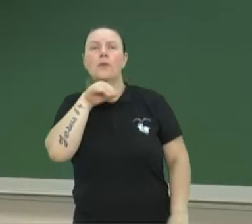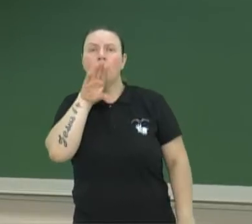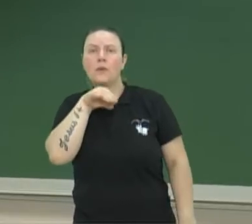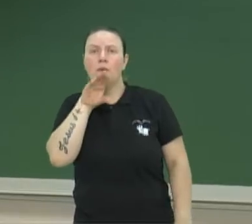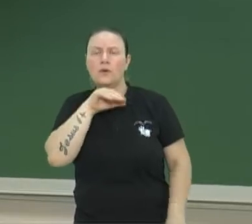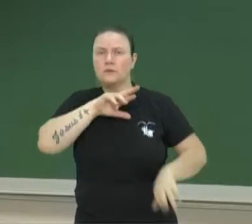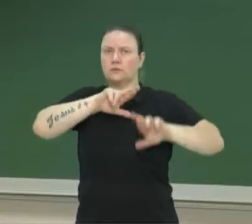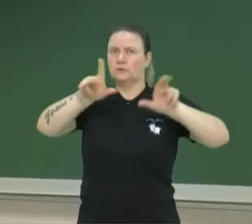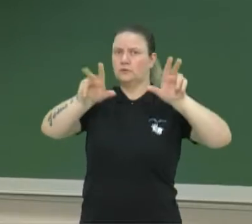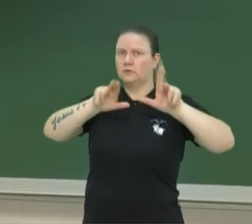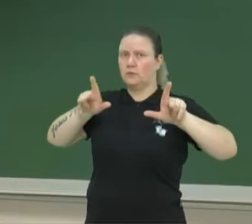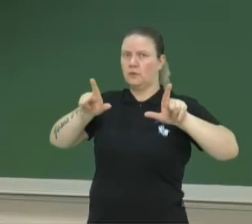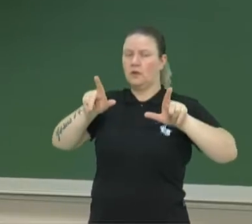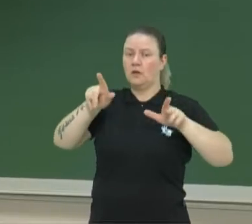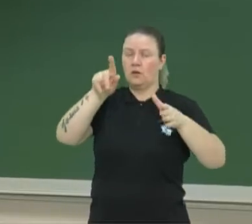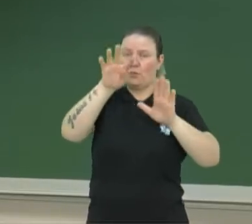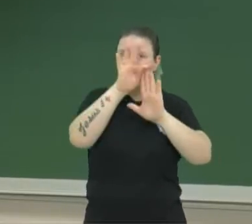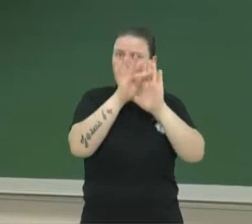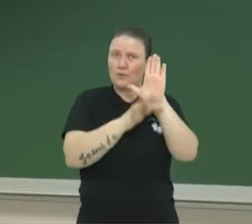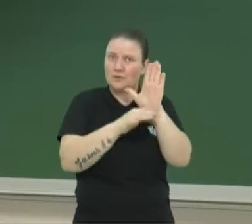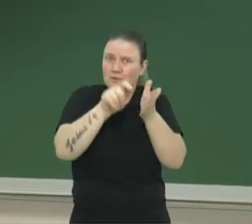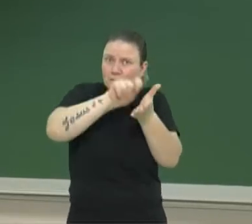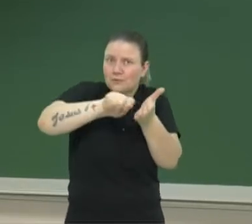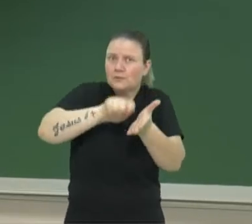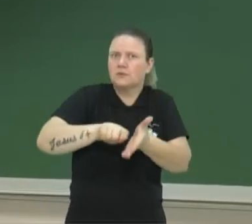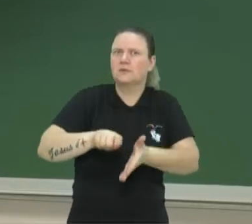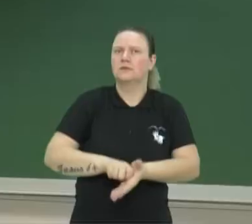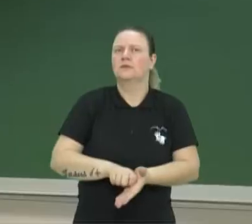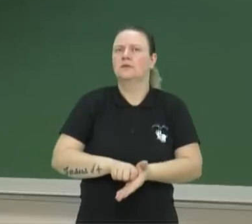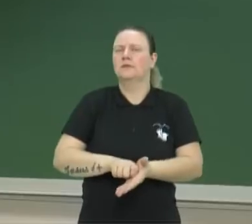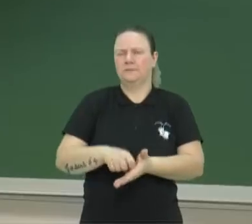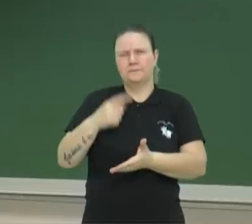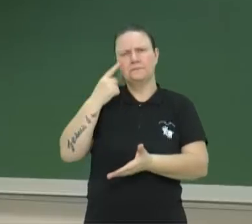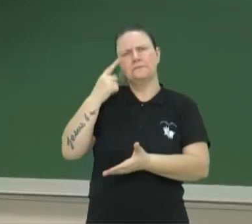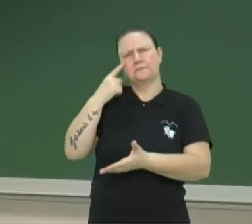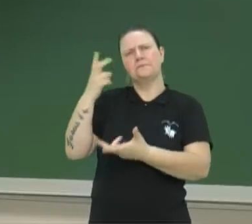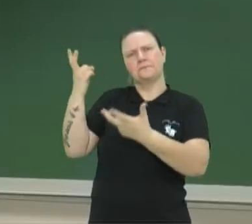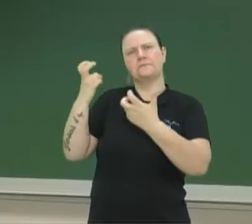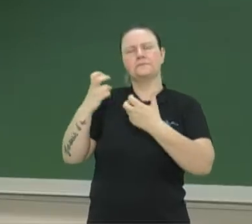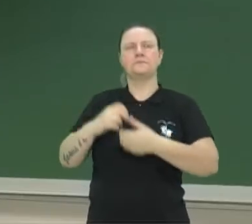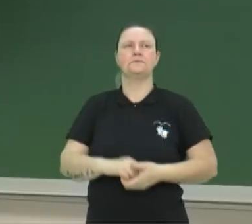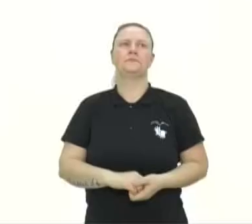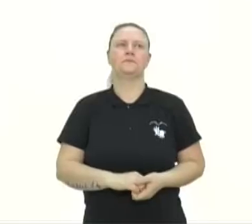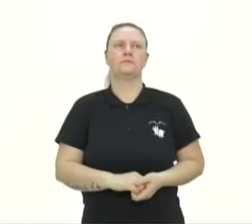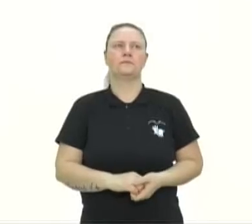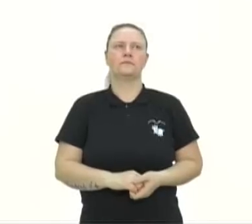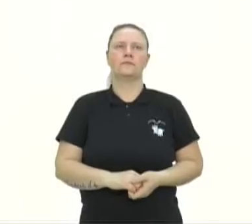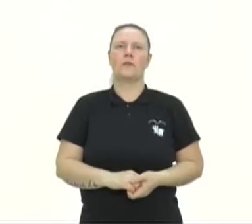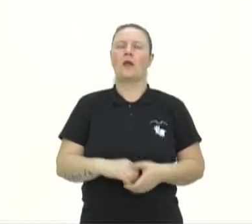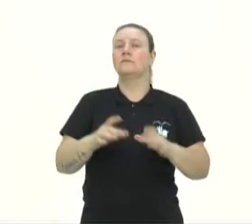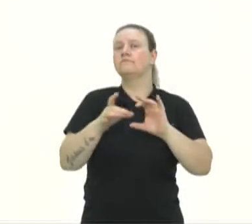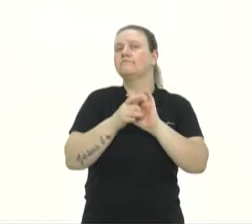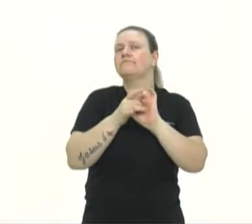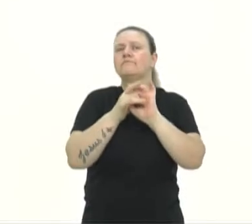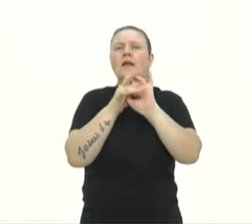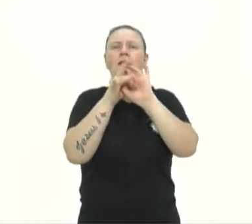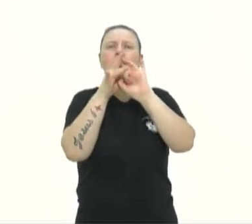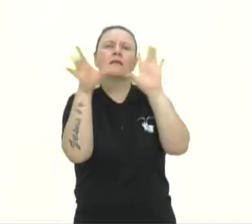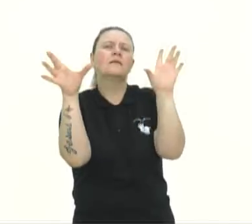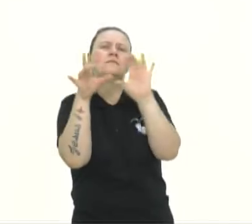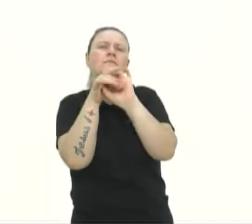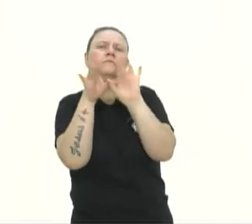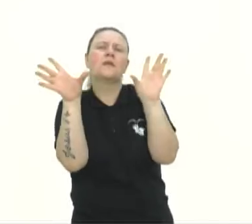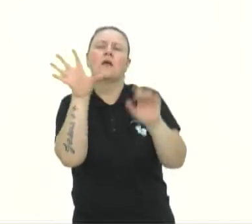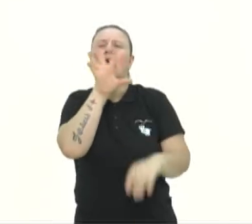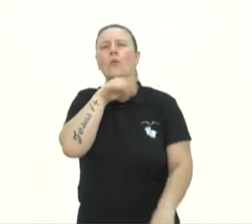são diferentes da parte escrita, beleza? Então vejamos como que pode ter ficado. Por ser mais livre, a oralidade